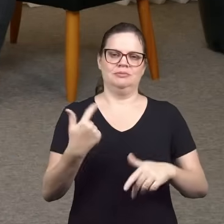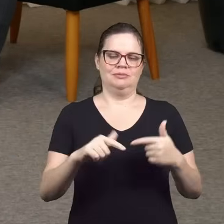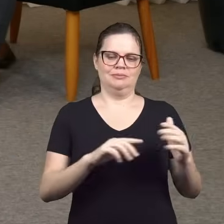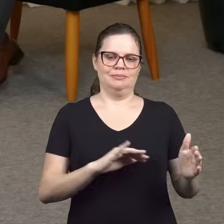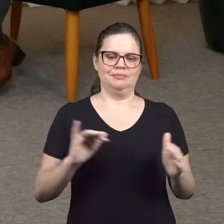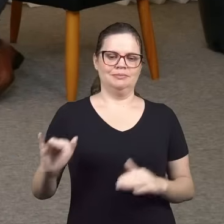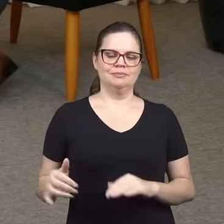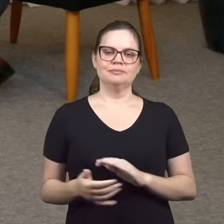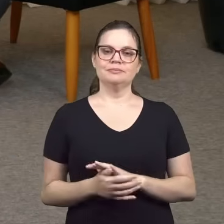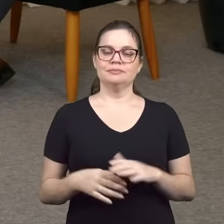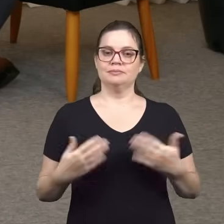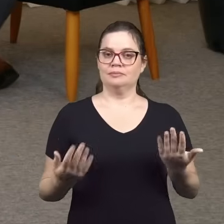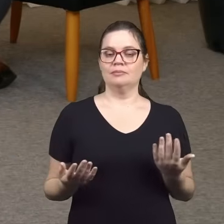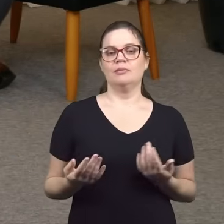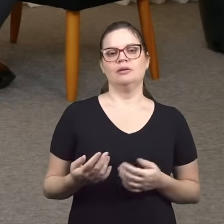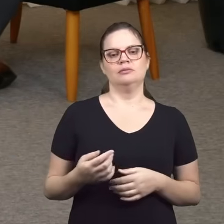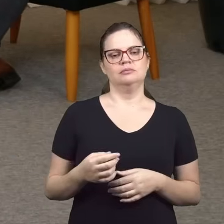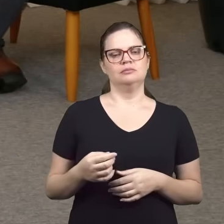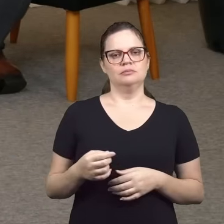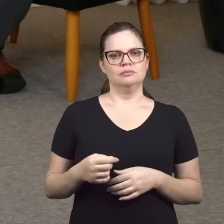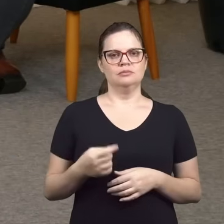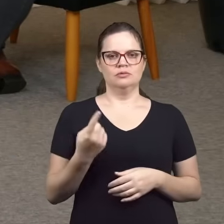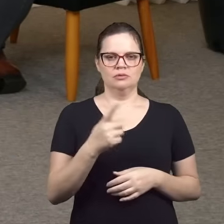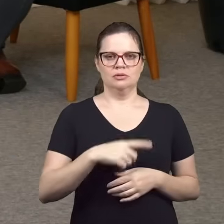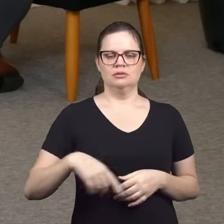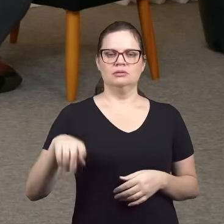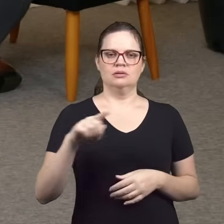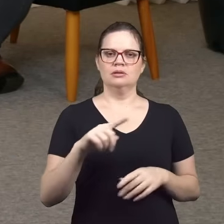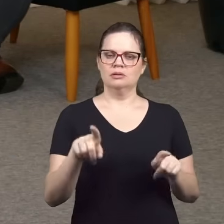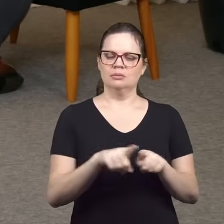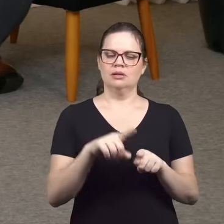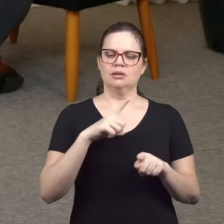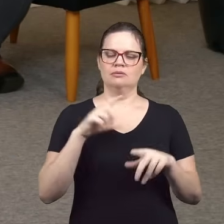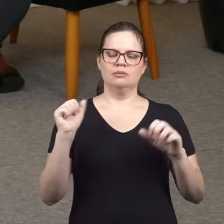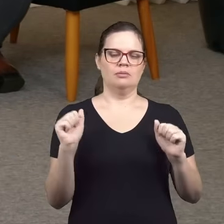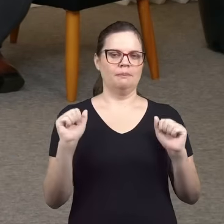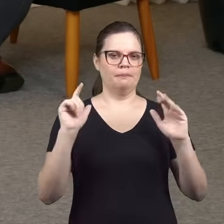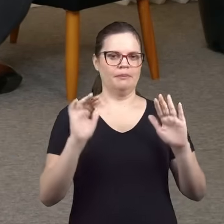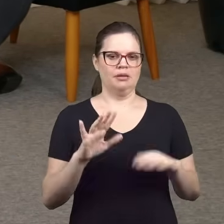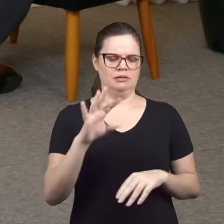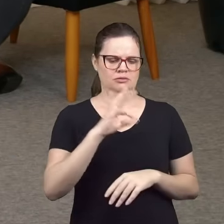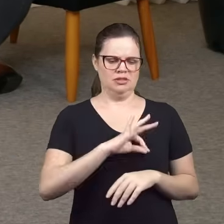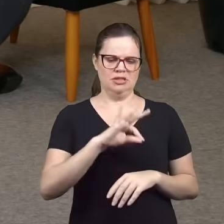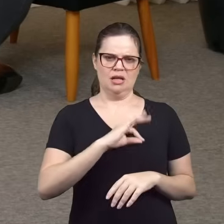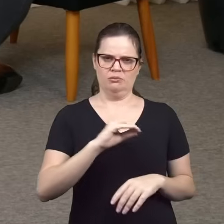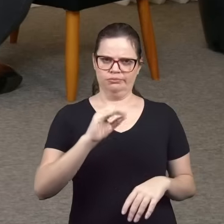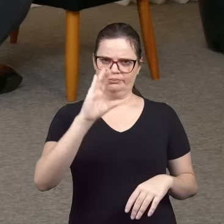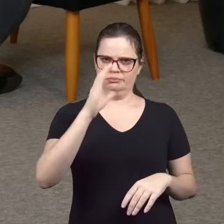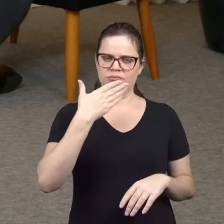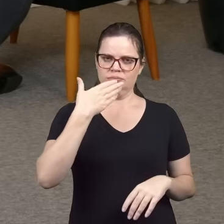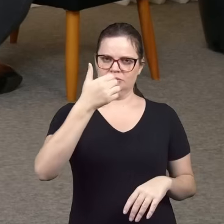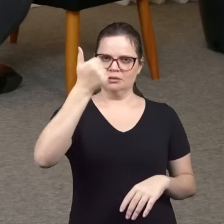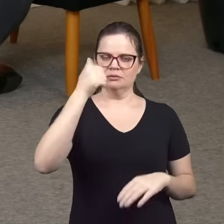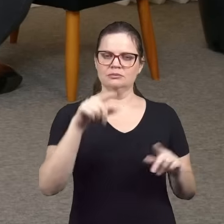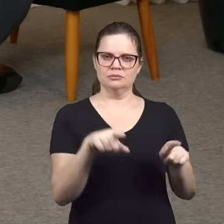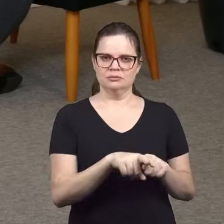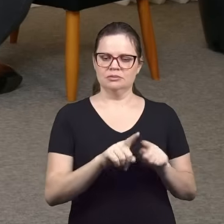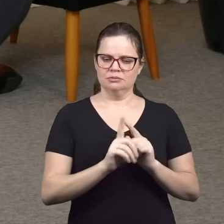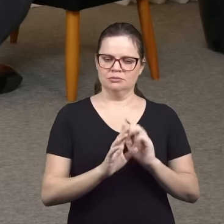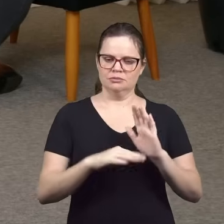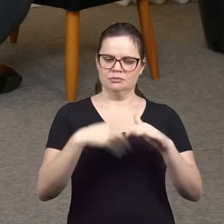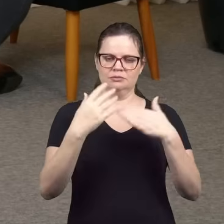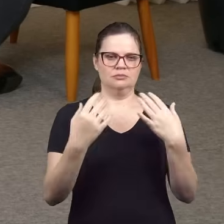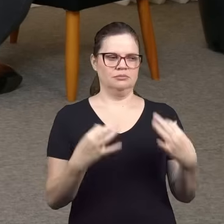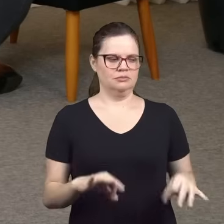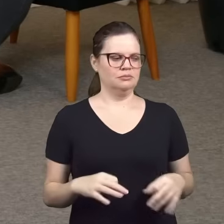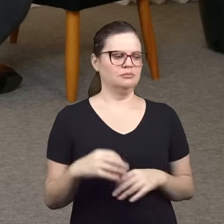você recebeu até mesmo uma bênção salarial e também de elevação de cargo,